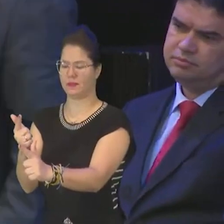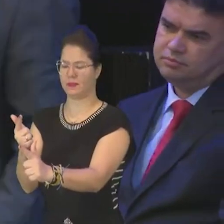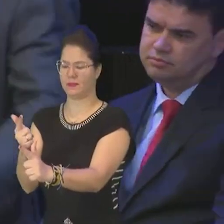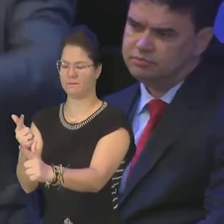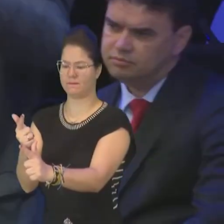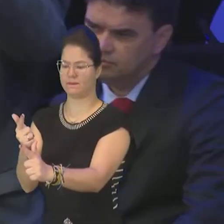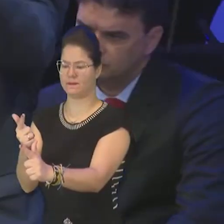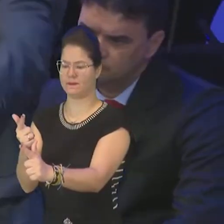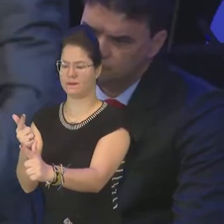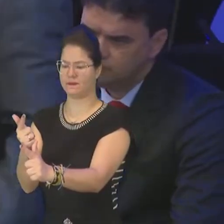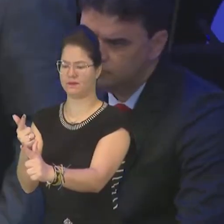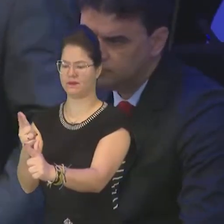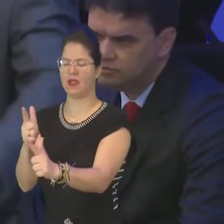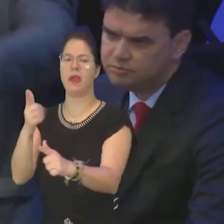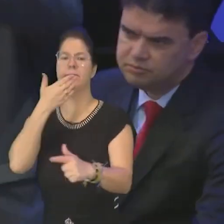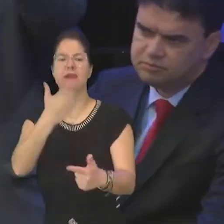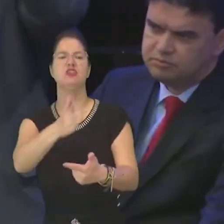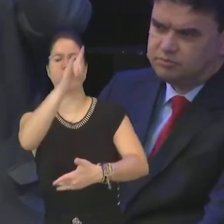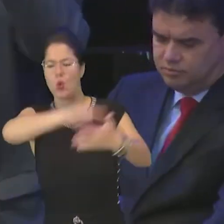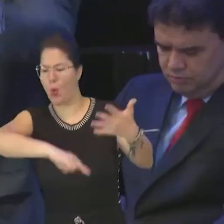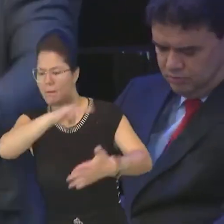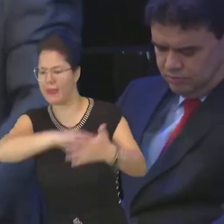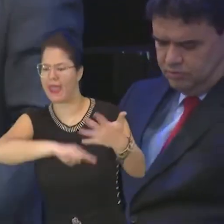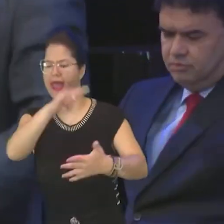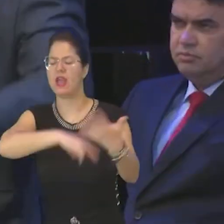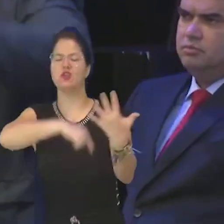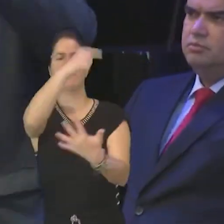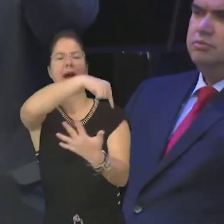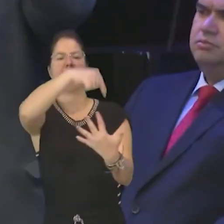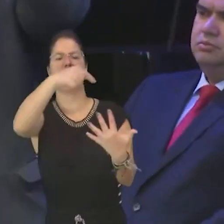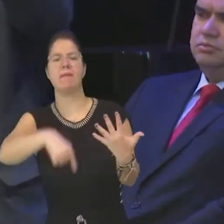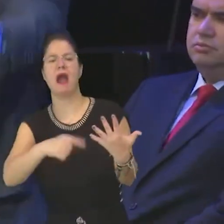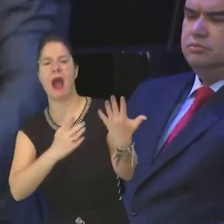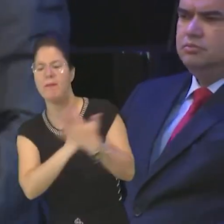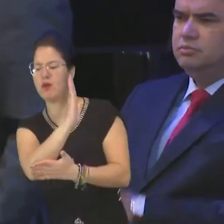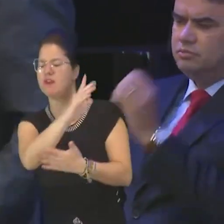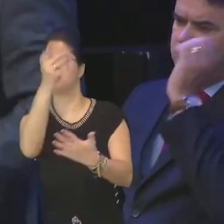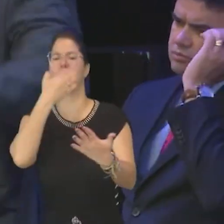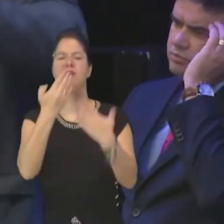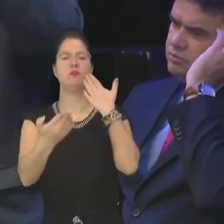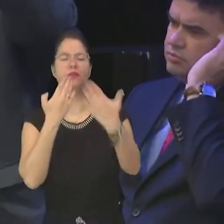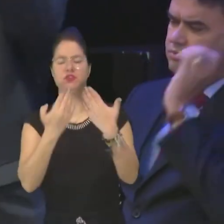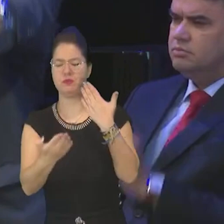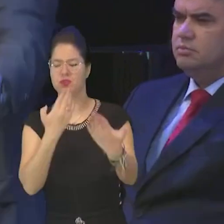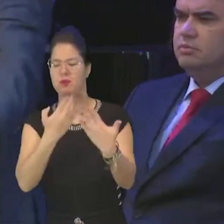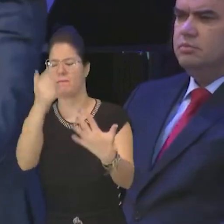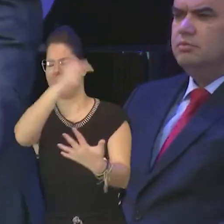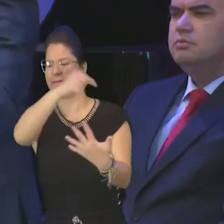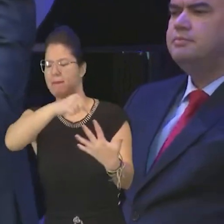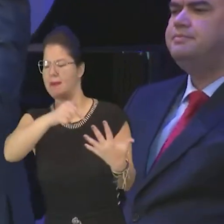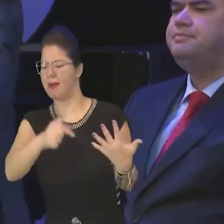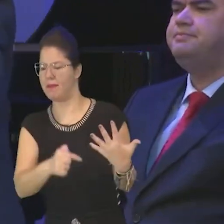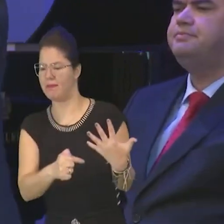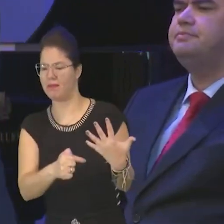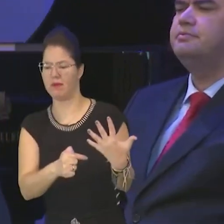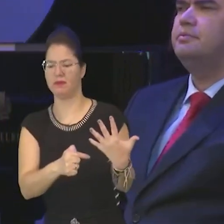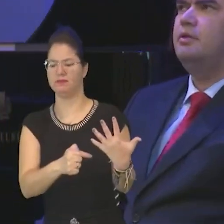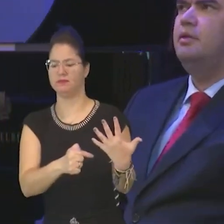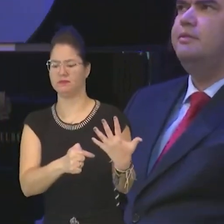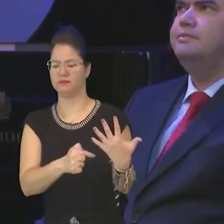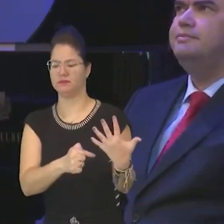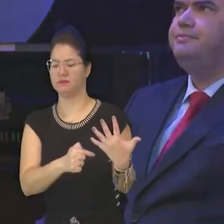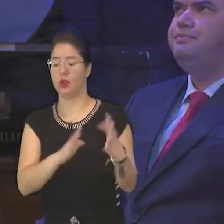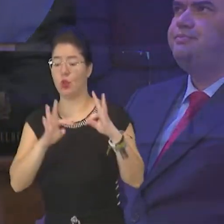da junta, documentação para isso, aquilo, aprovação disso, aquilo, isso e aquilo, tudo,